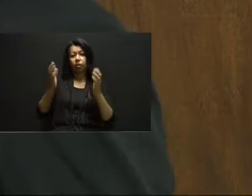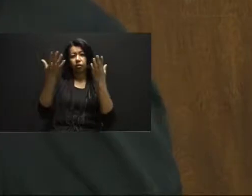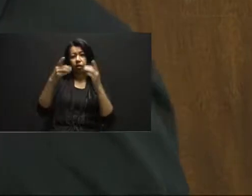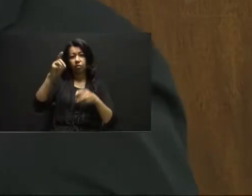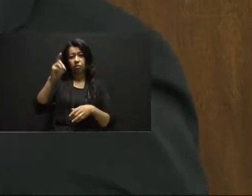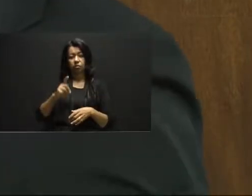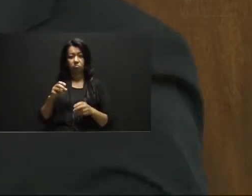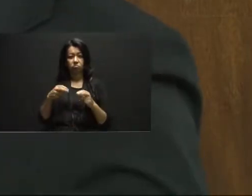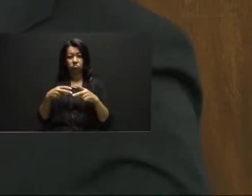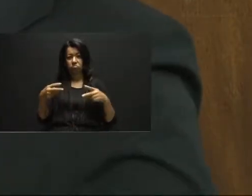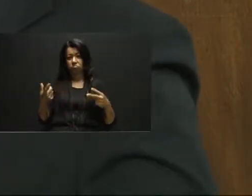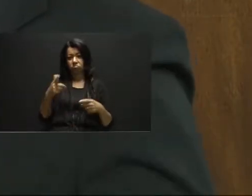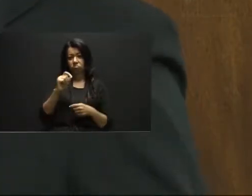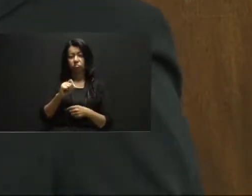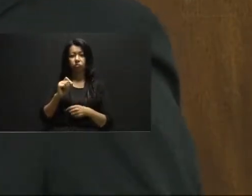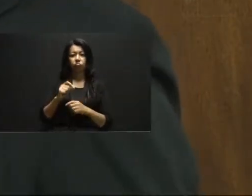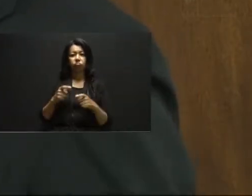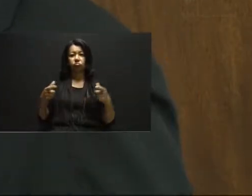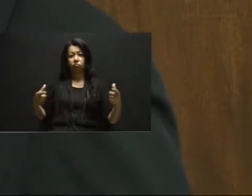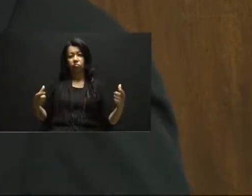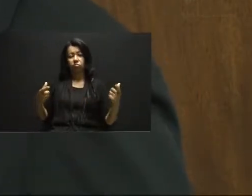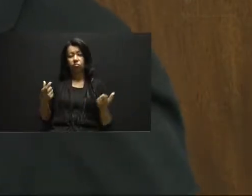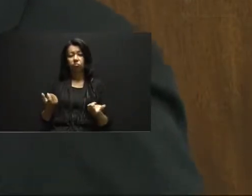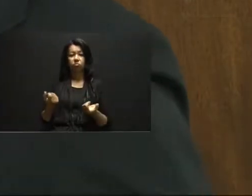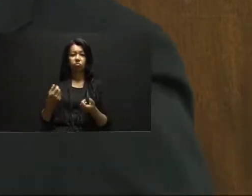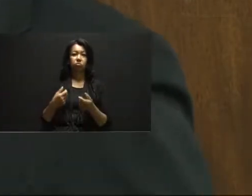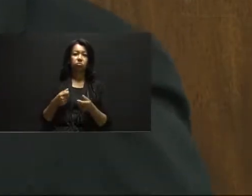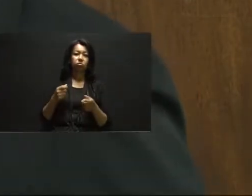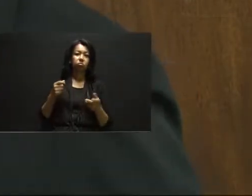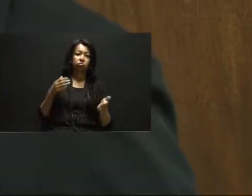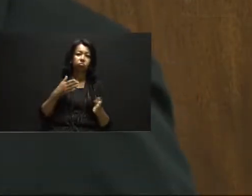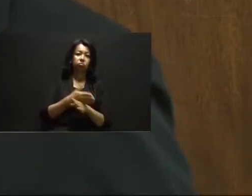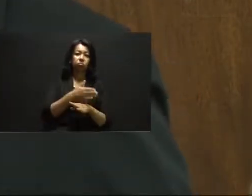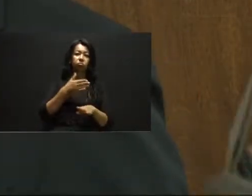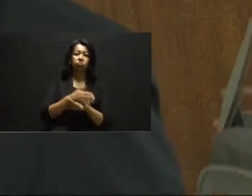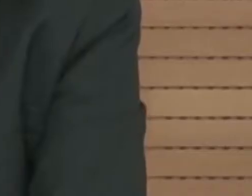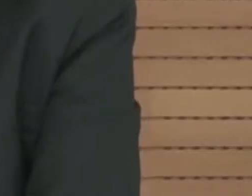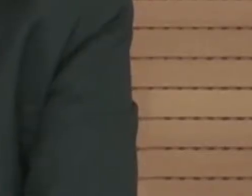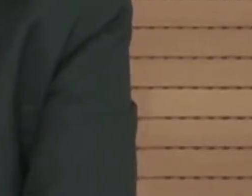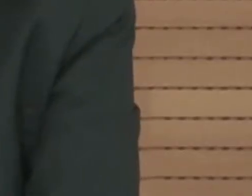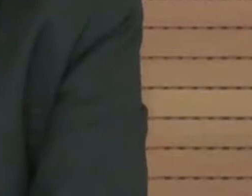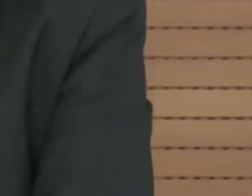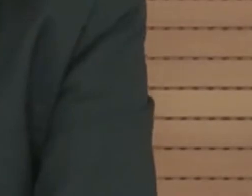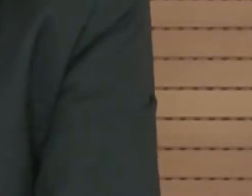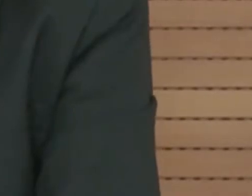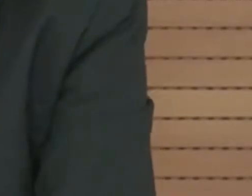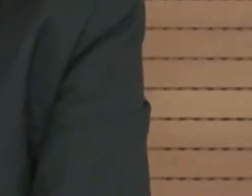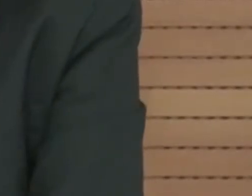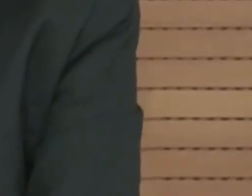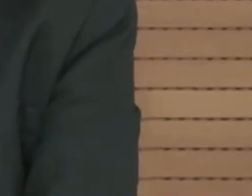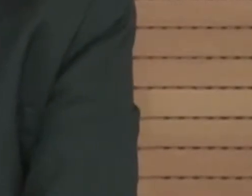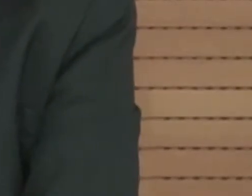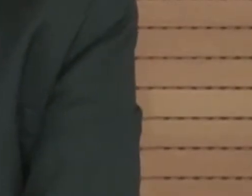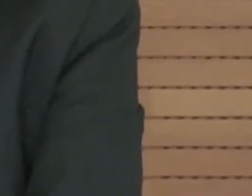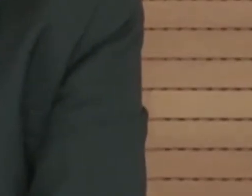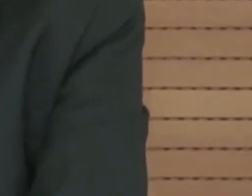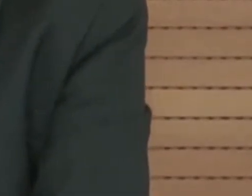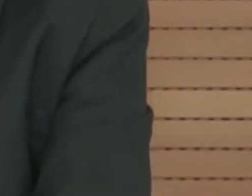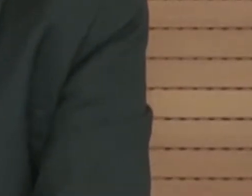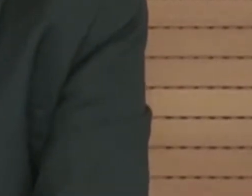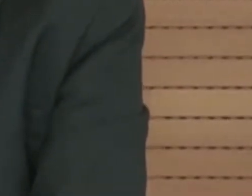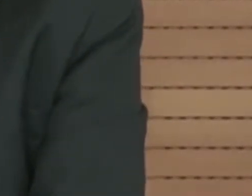elementos elementos de um de uma grande engrenagem que hoje está funcionando muito melhor ao final o presidente ainda destacou uma